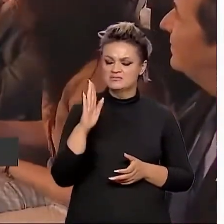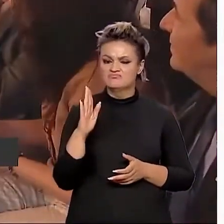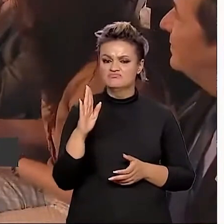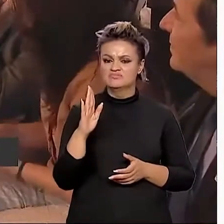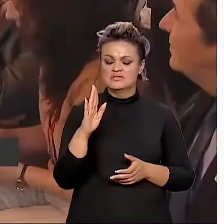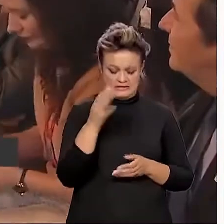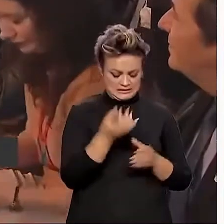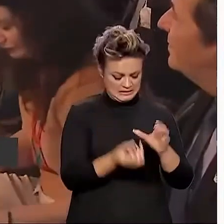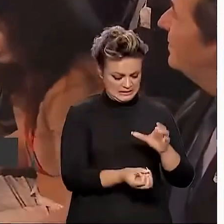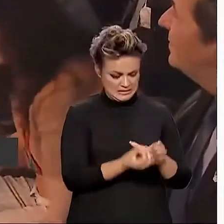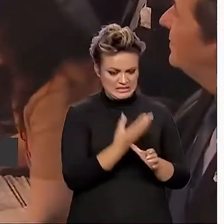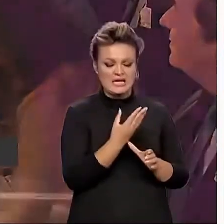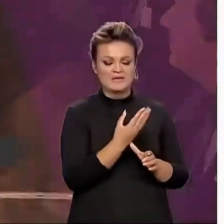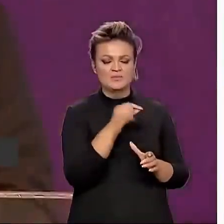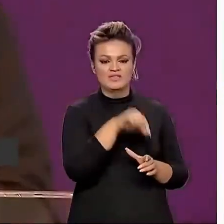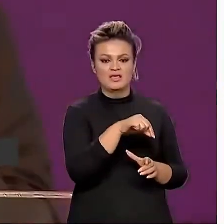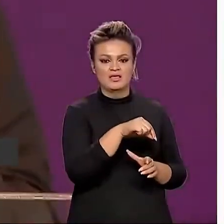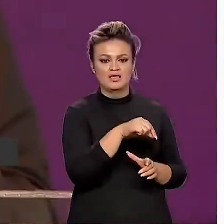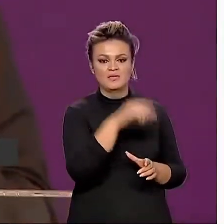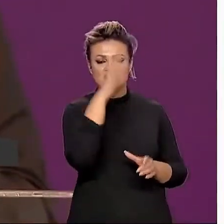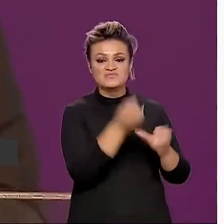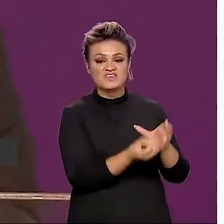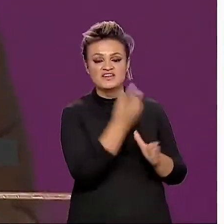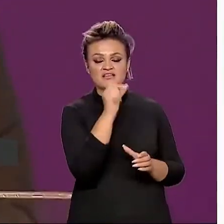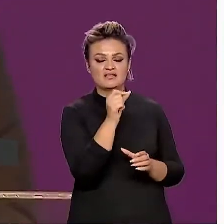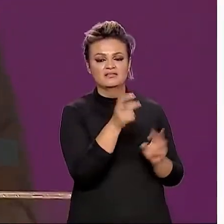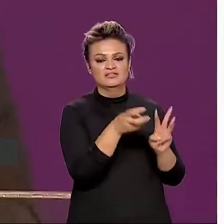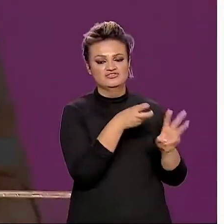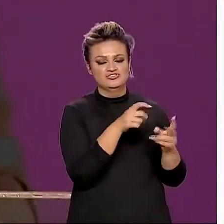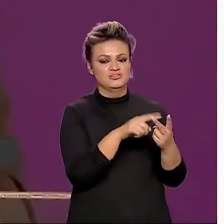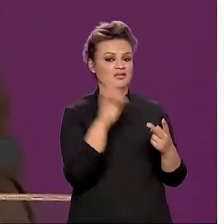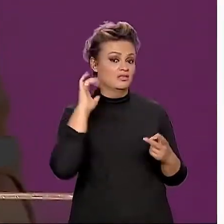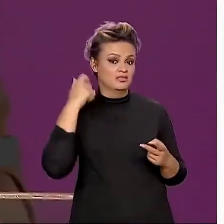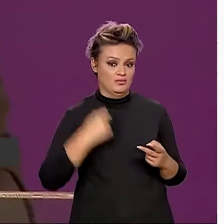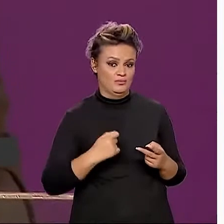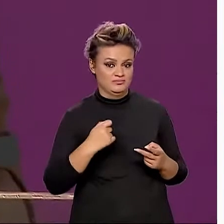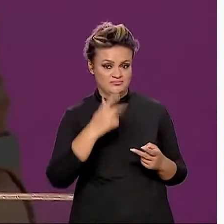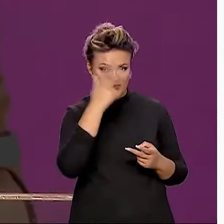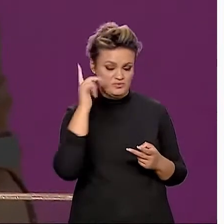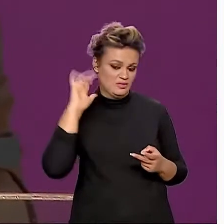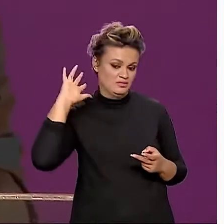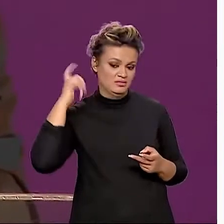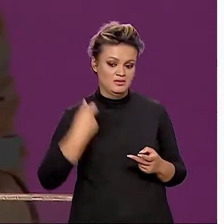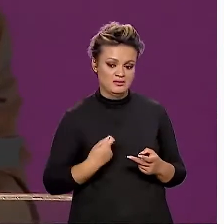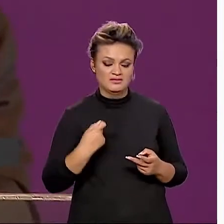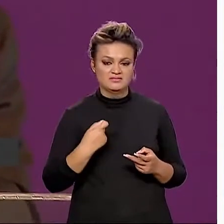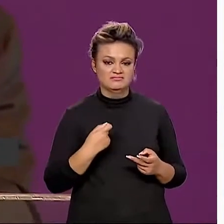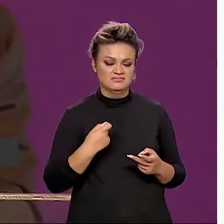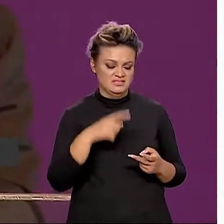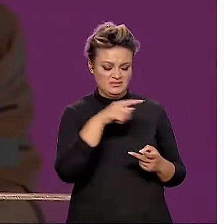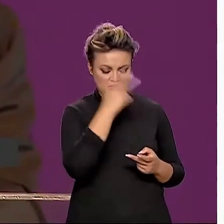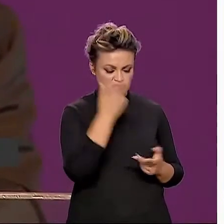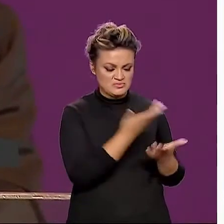sabe, criado por índios negros no primeiro momento, não era preciso que